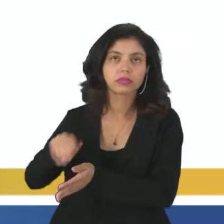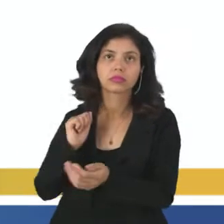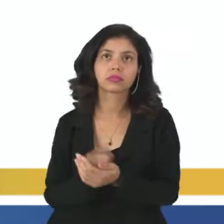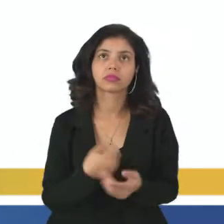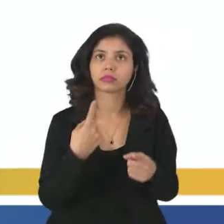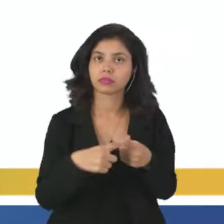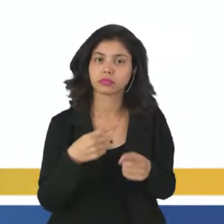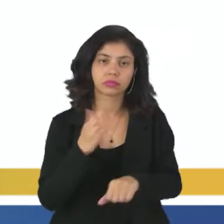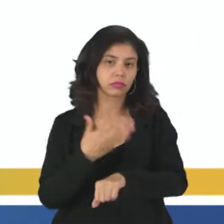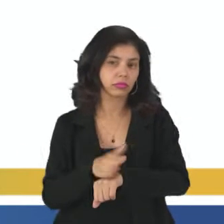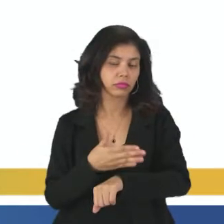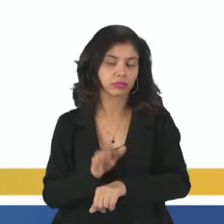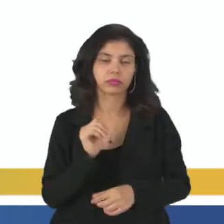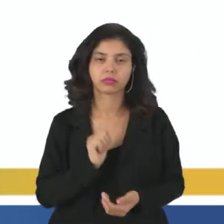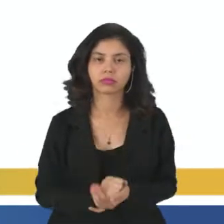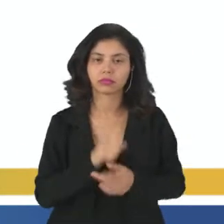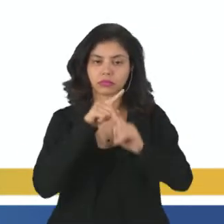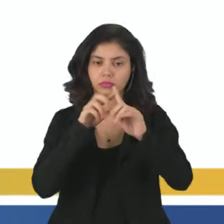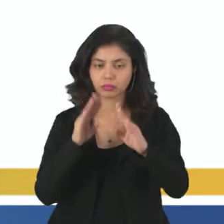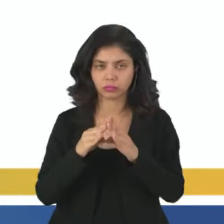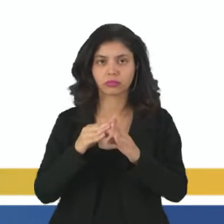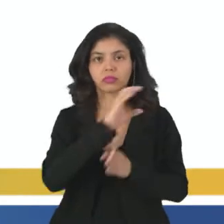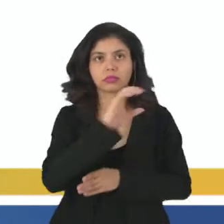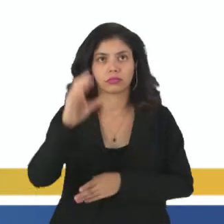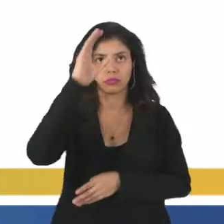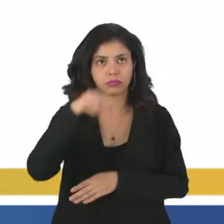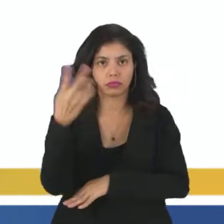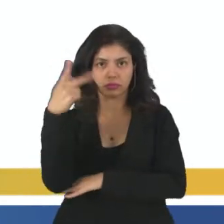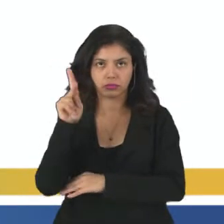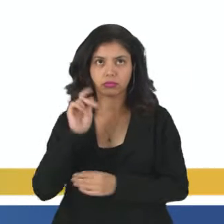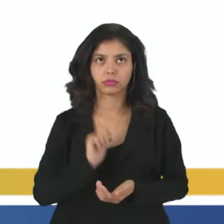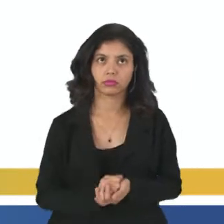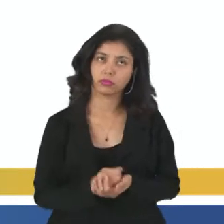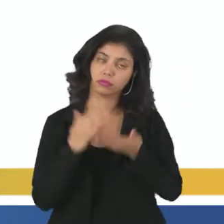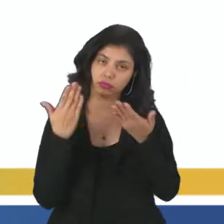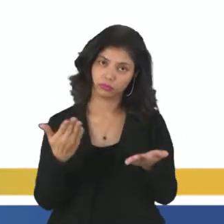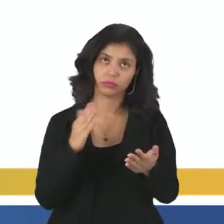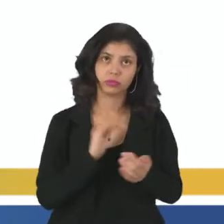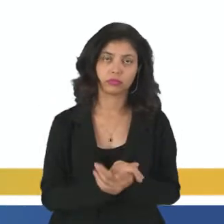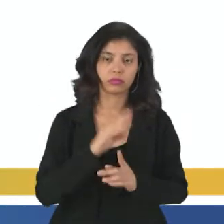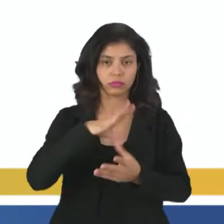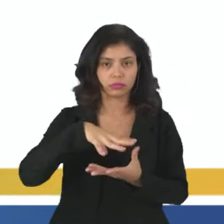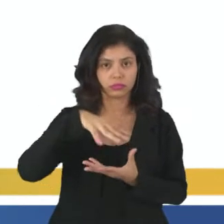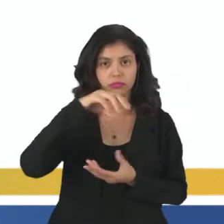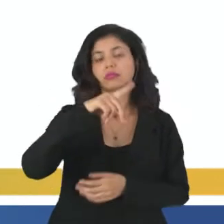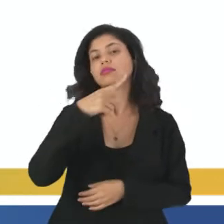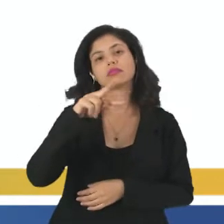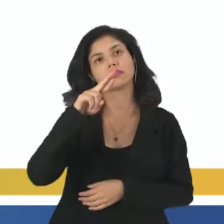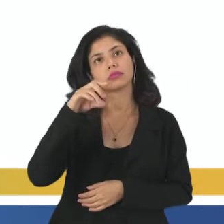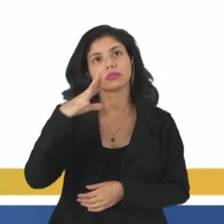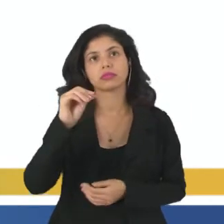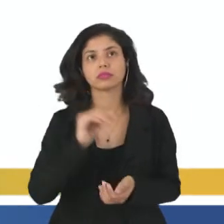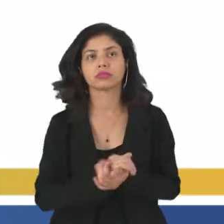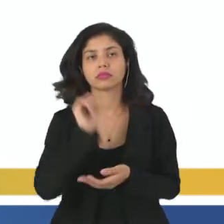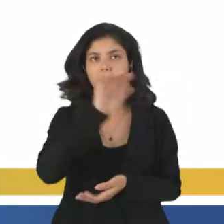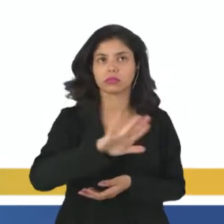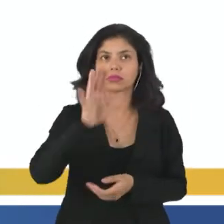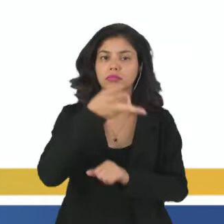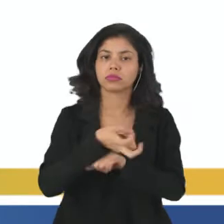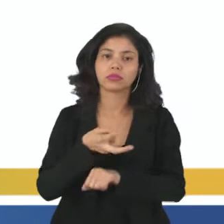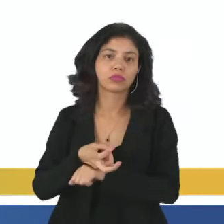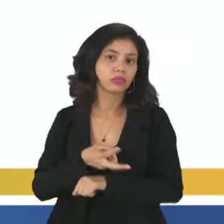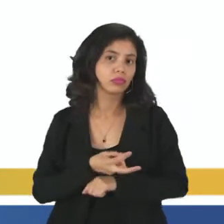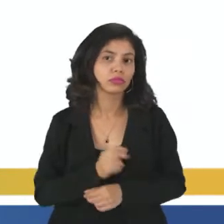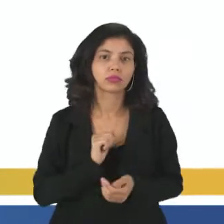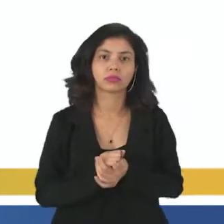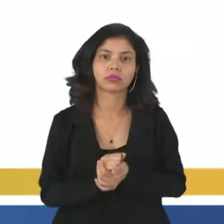dessas práticas que a Igreja Católica tinha nesse período. Esse espírito nacionalista foi estrategicamente explorado pelos príncipes